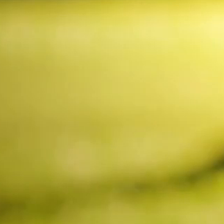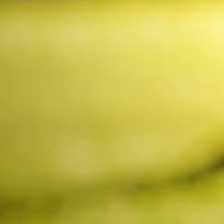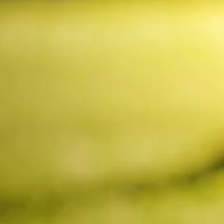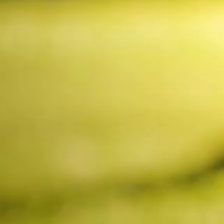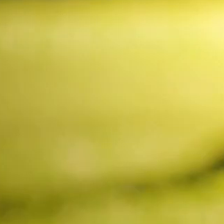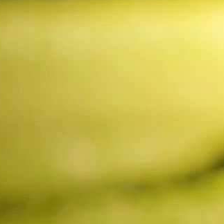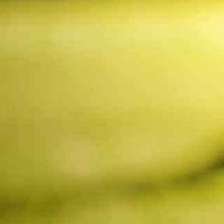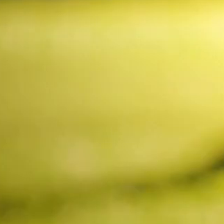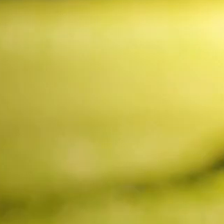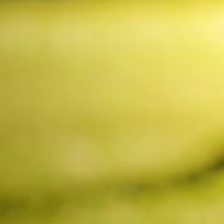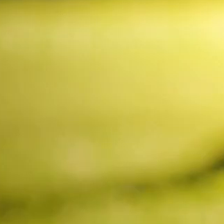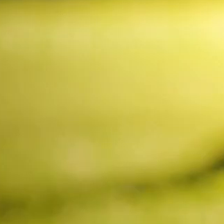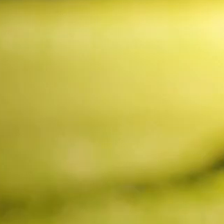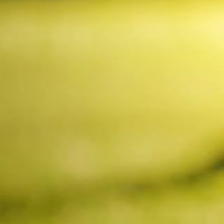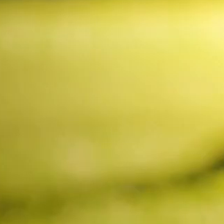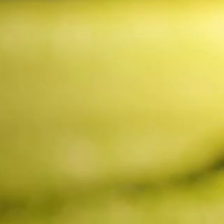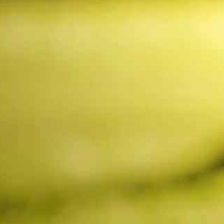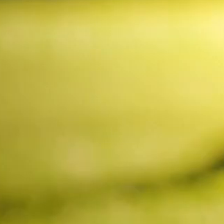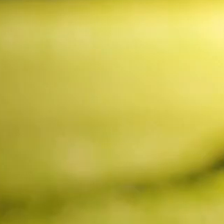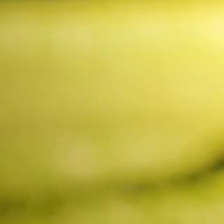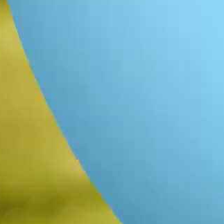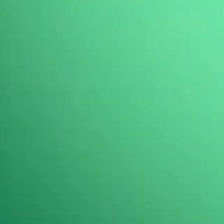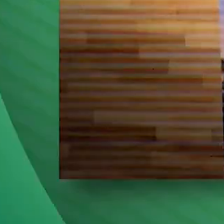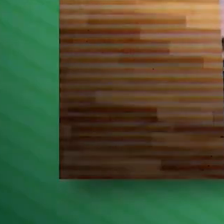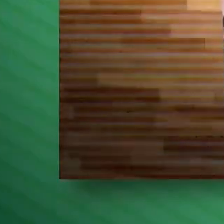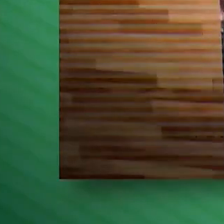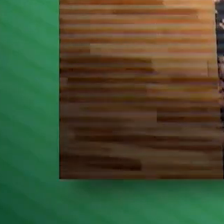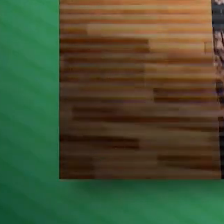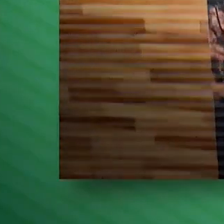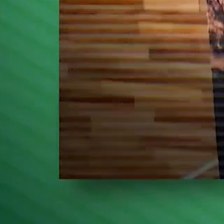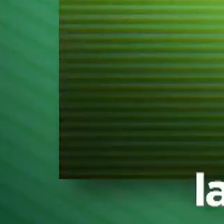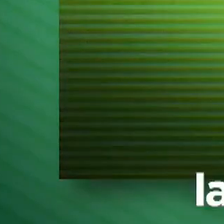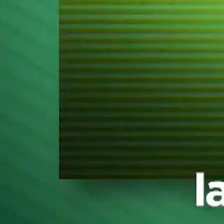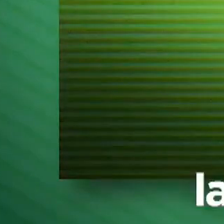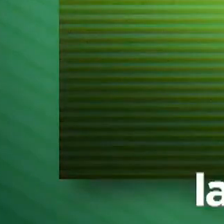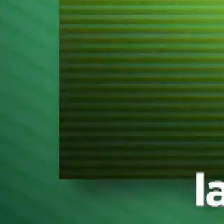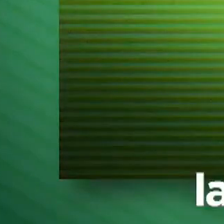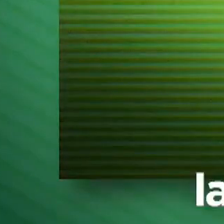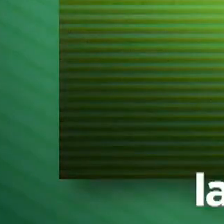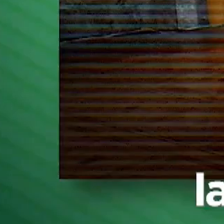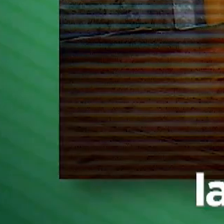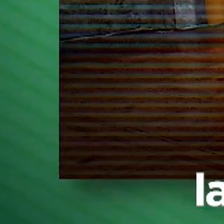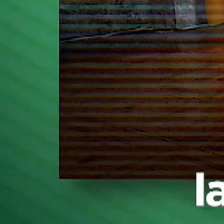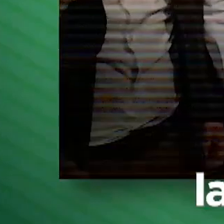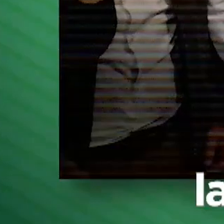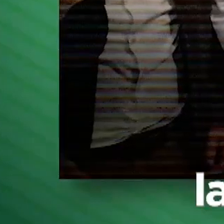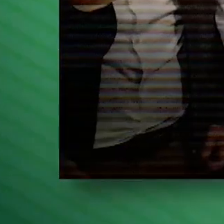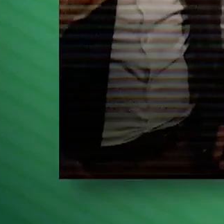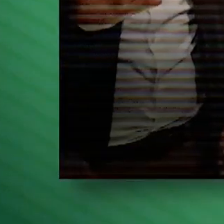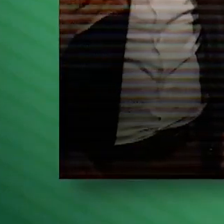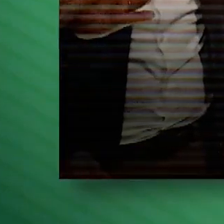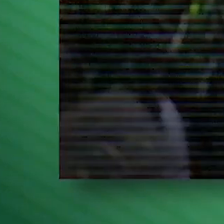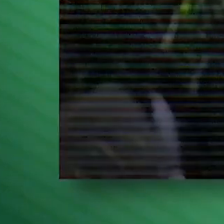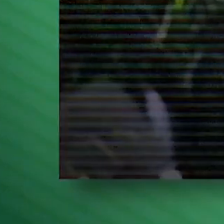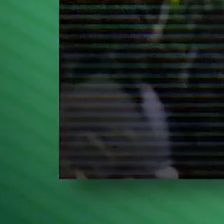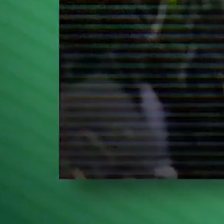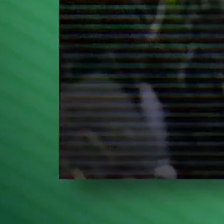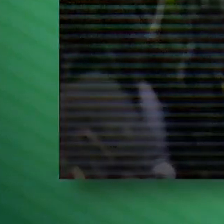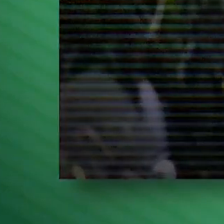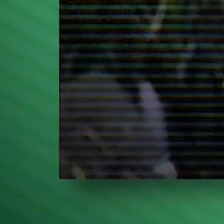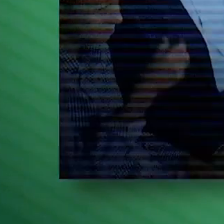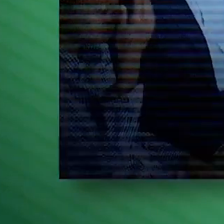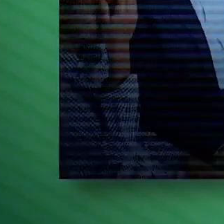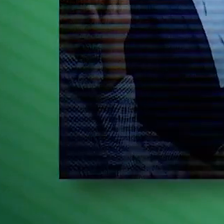Sul, essa transformação das fontes de energia já está acontecendo. O governo do estado lançou o Programa de Desenvolvimento da Cadeia do